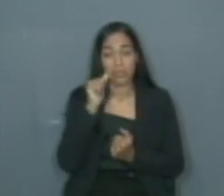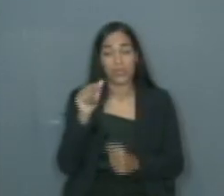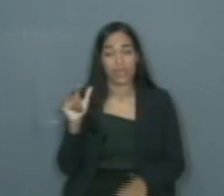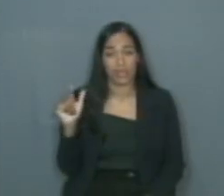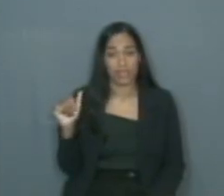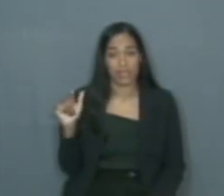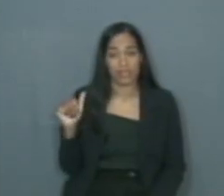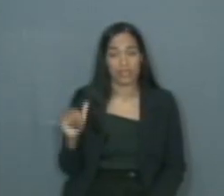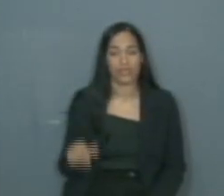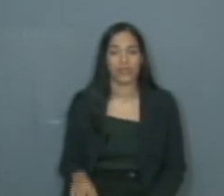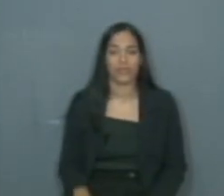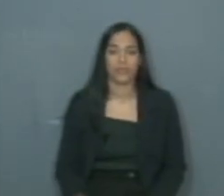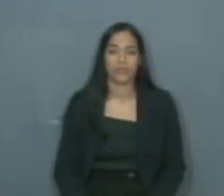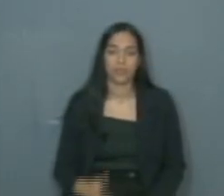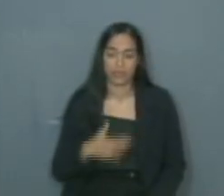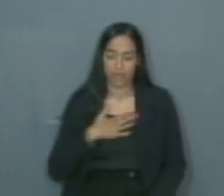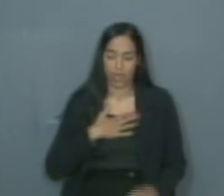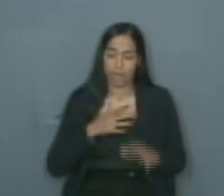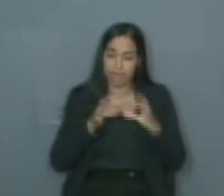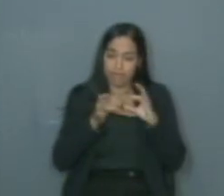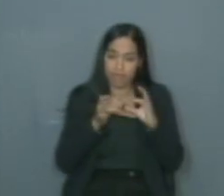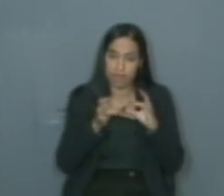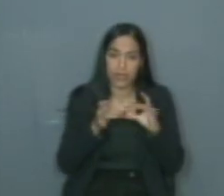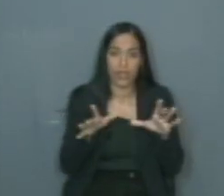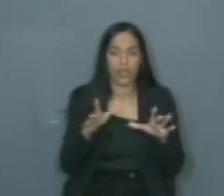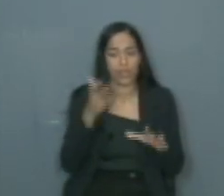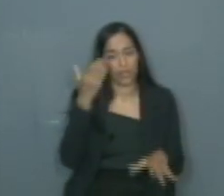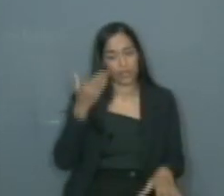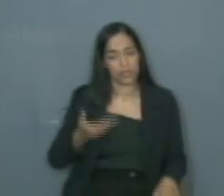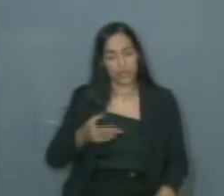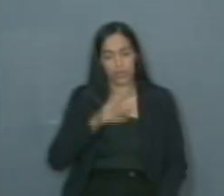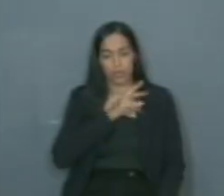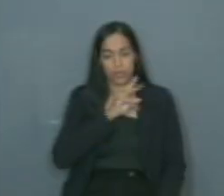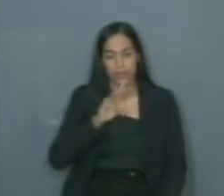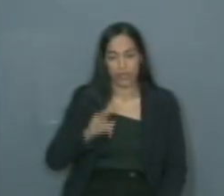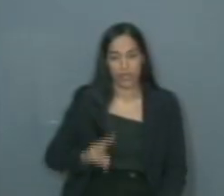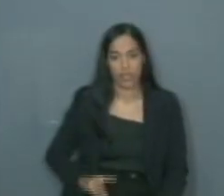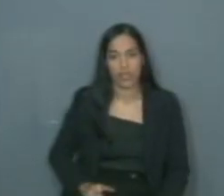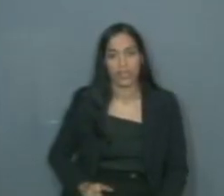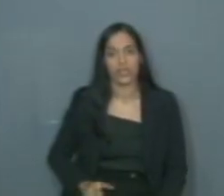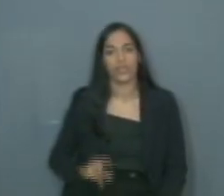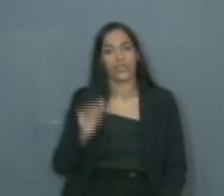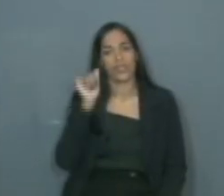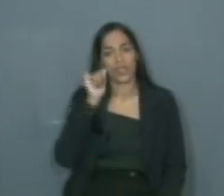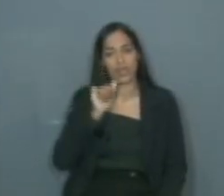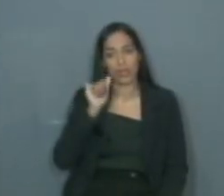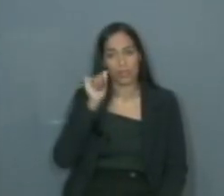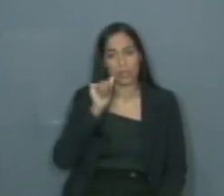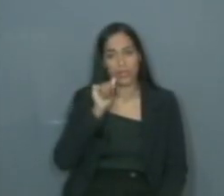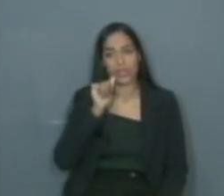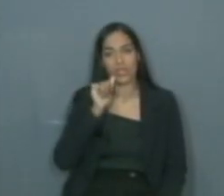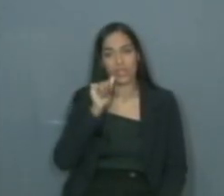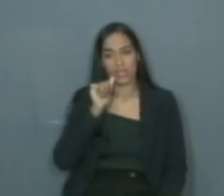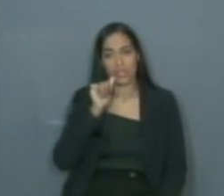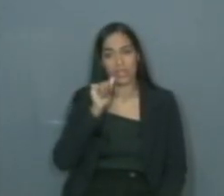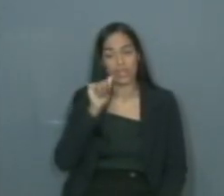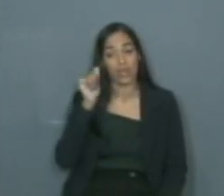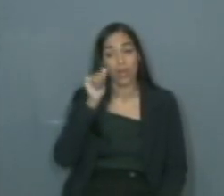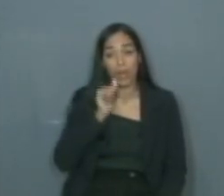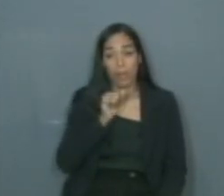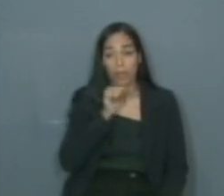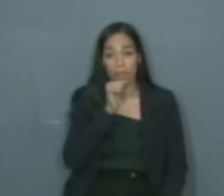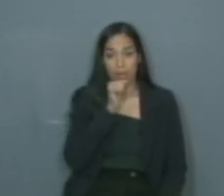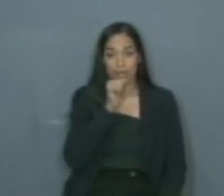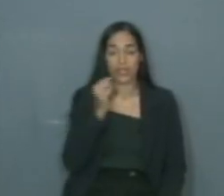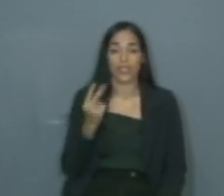Então, aqui, eu me coloco não só como vereadora, eu me coloco como mulher, eu me coloco como mãe